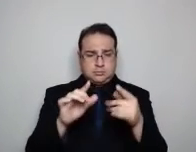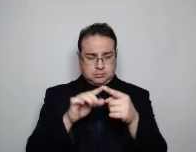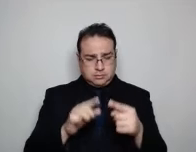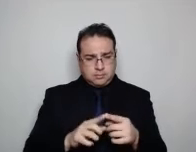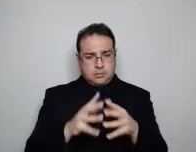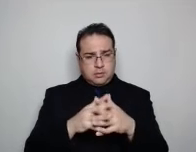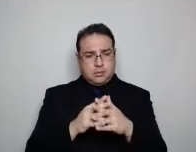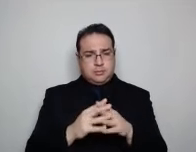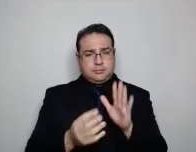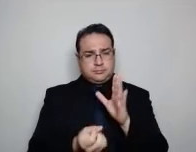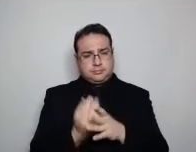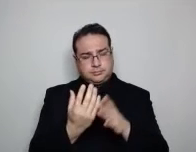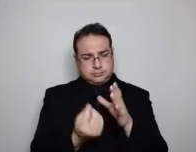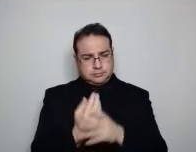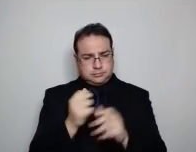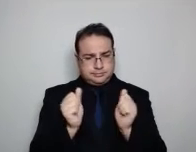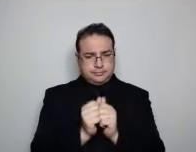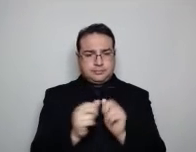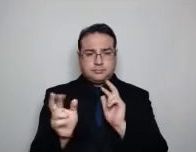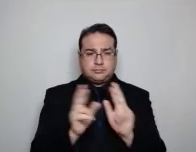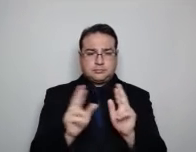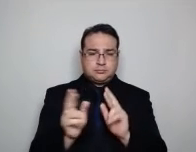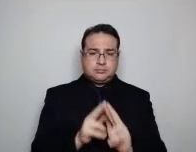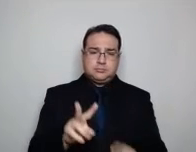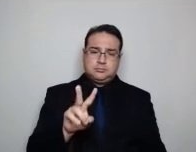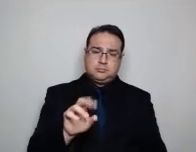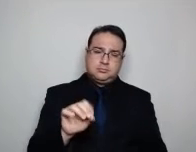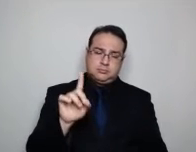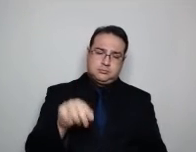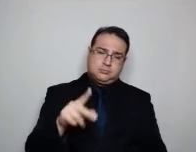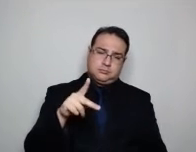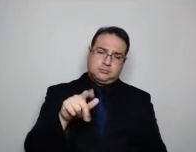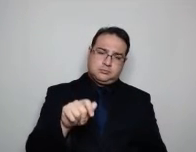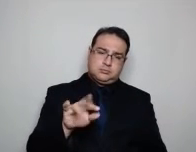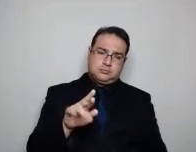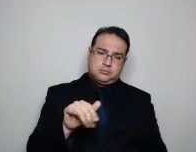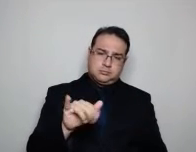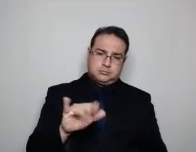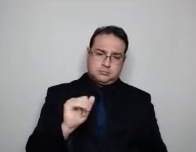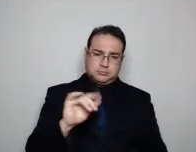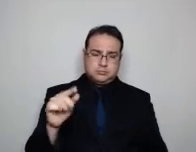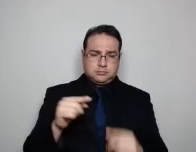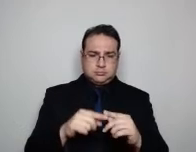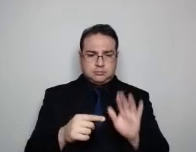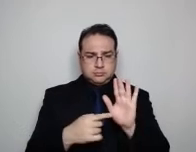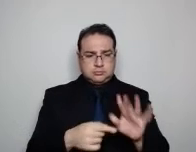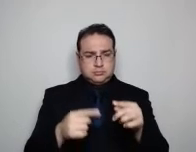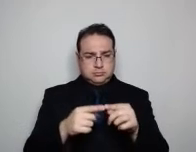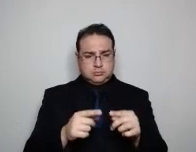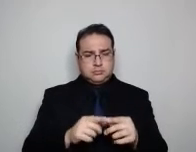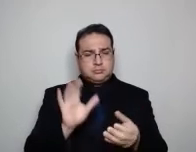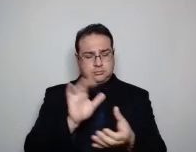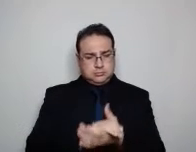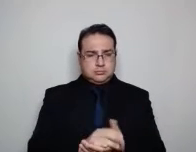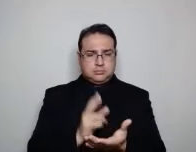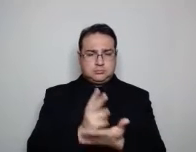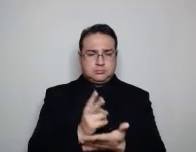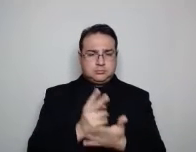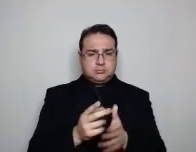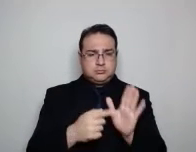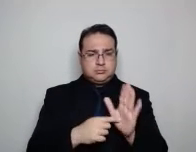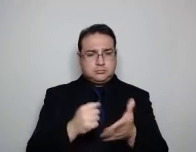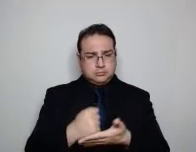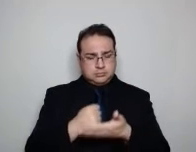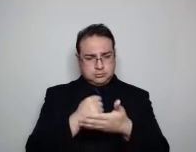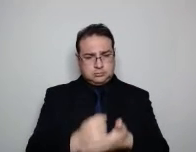criados em relação à avó paterna. Mas os avós, excelência, durante a constância do casamento, sempre foram um apoio